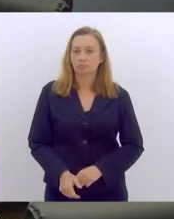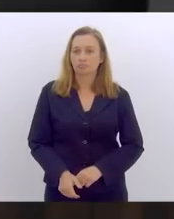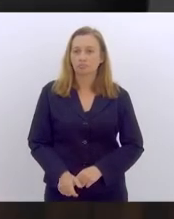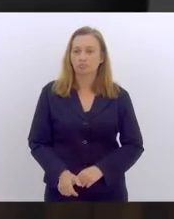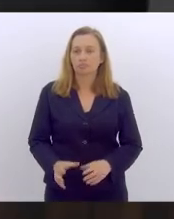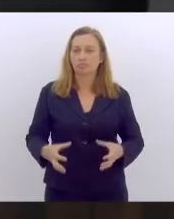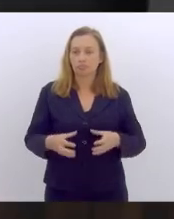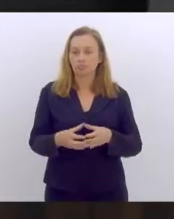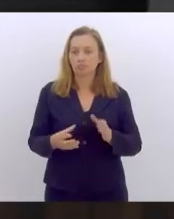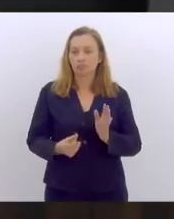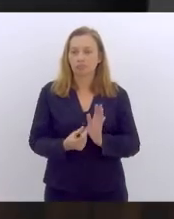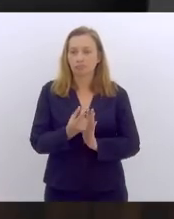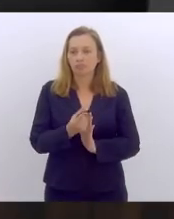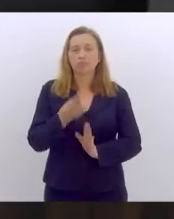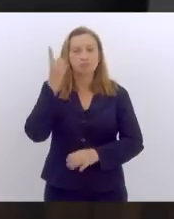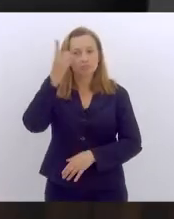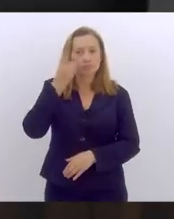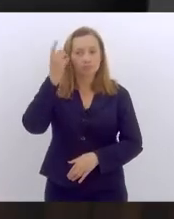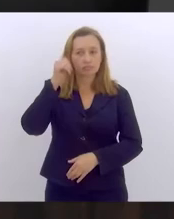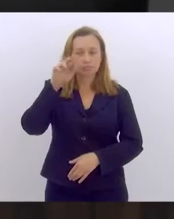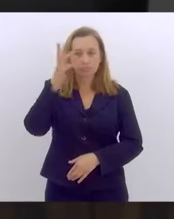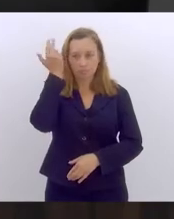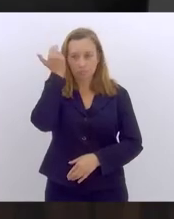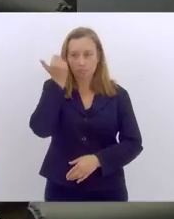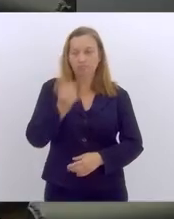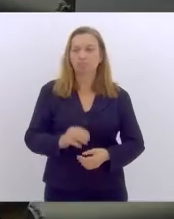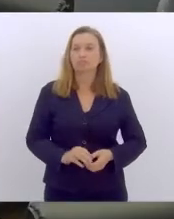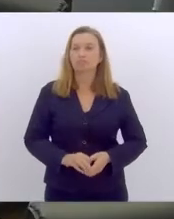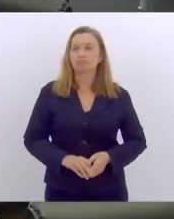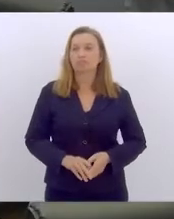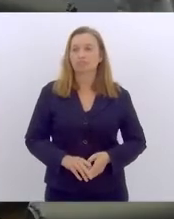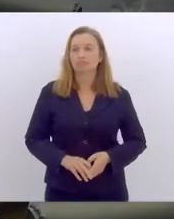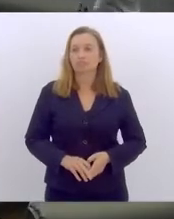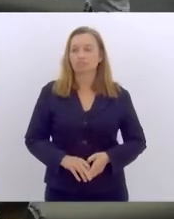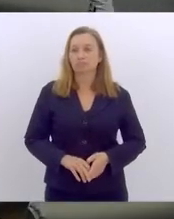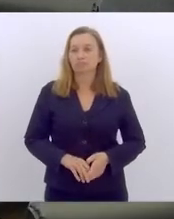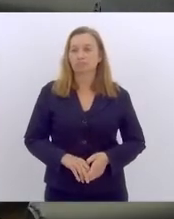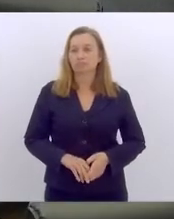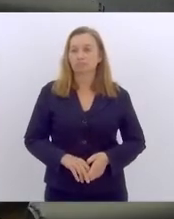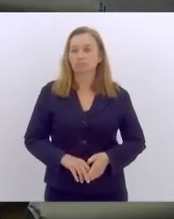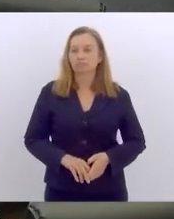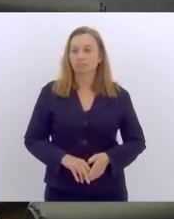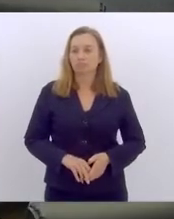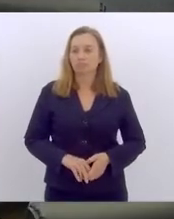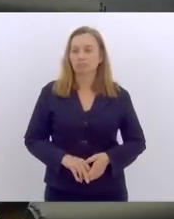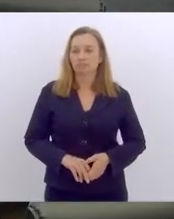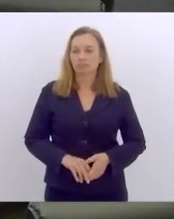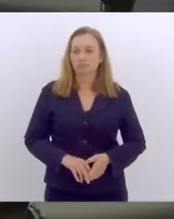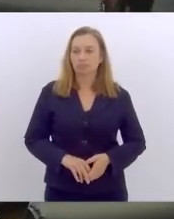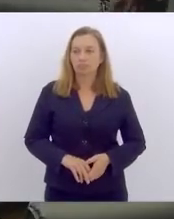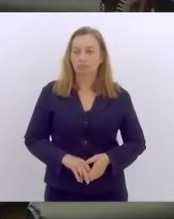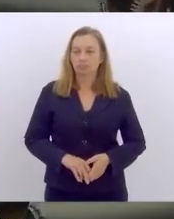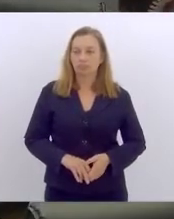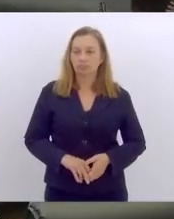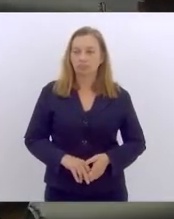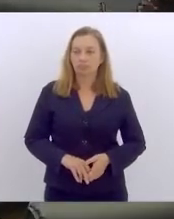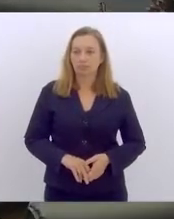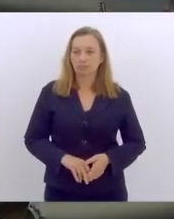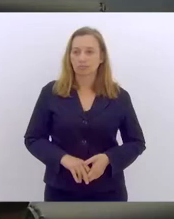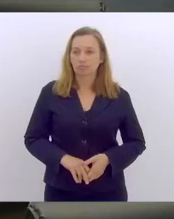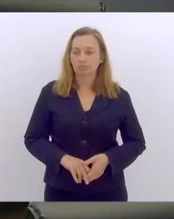Pela Comissão de Orçamento, deputado Eliomar Coelho. Espera aí, Eliomar. Espera aí, liga aí, Eliomar, por favor. Liga lá.